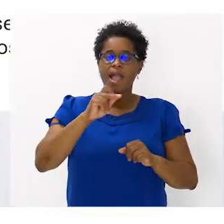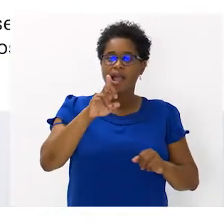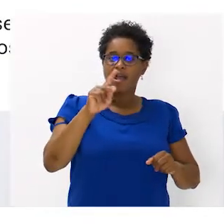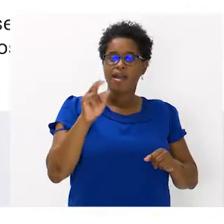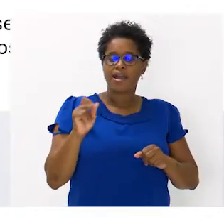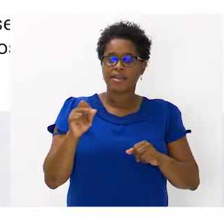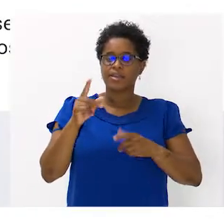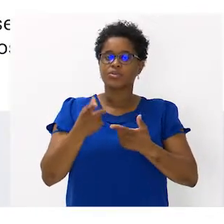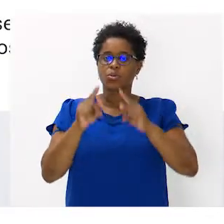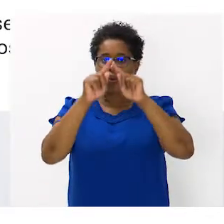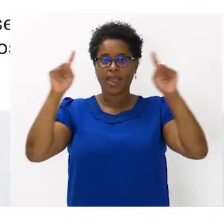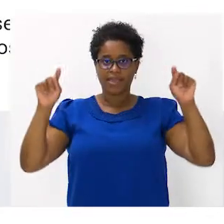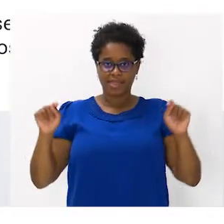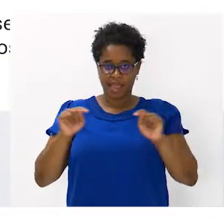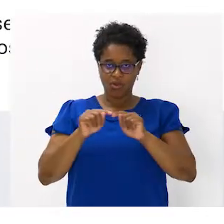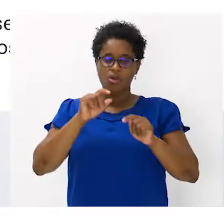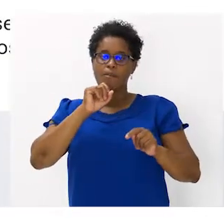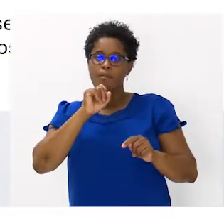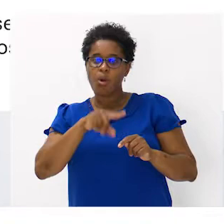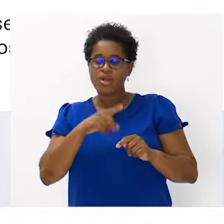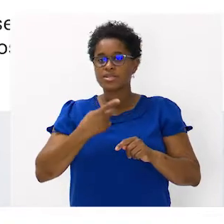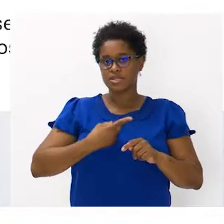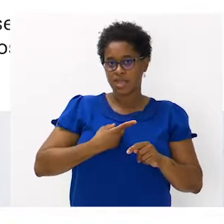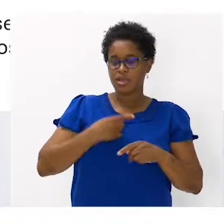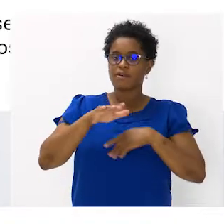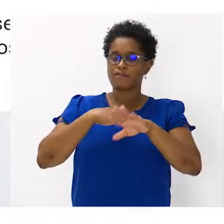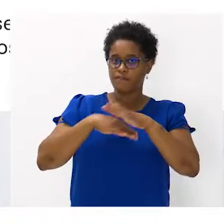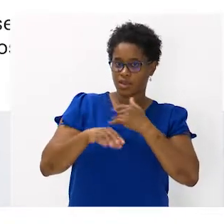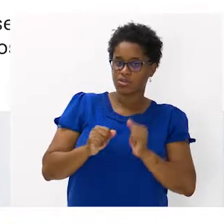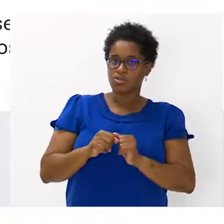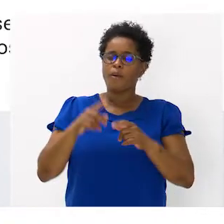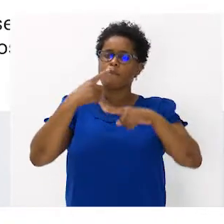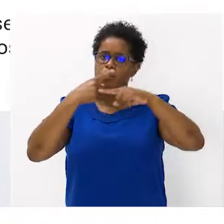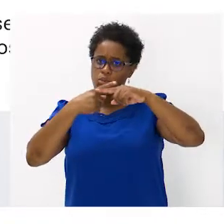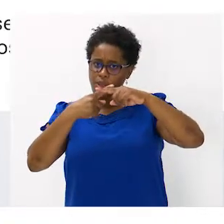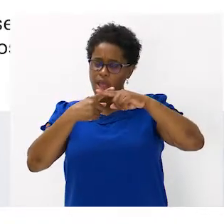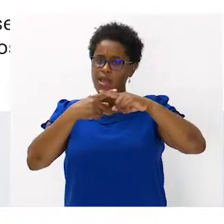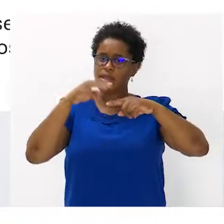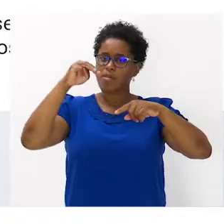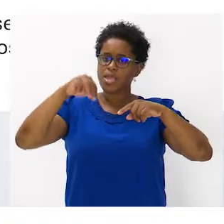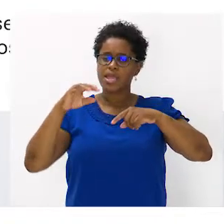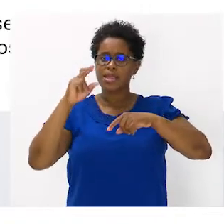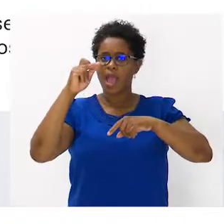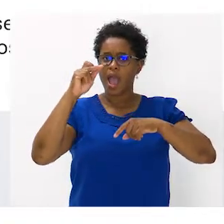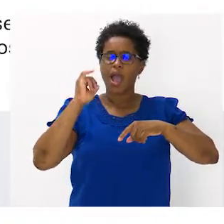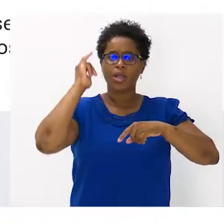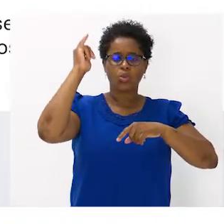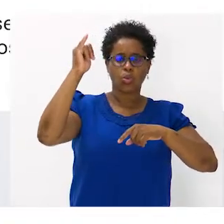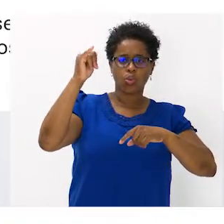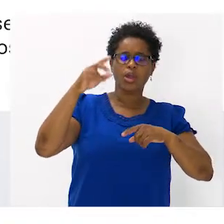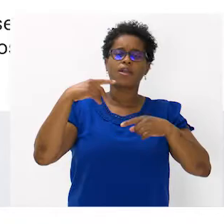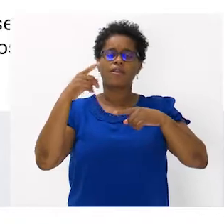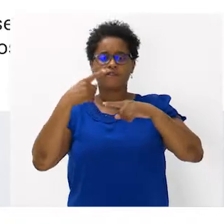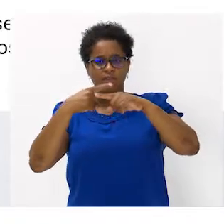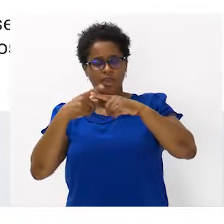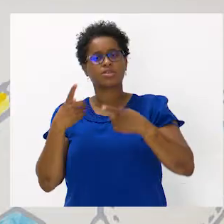do retângulo pode ser calculado multiplicando-se a medida da altura pela